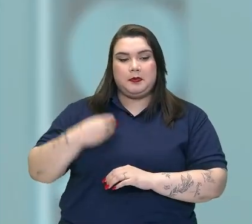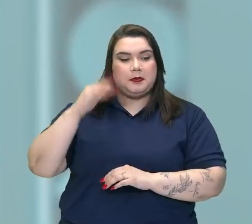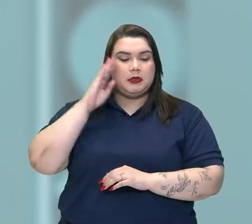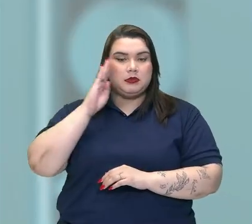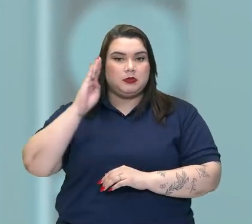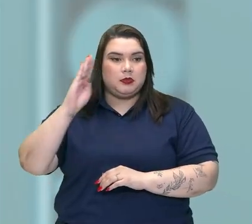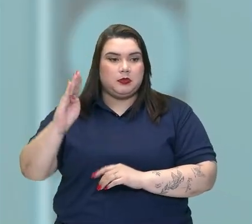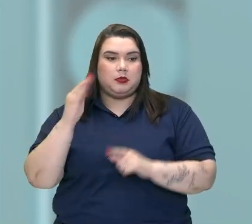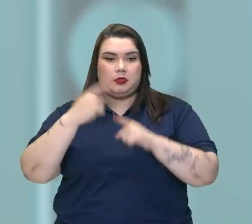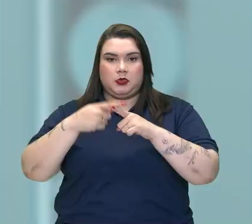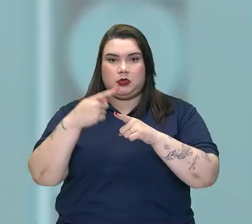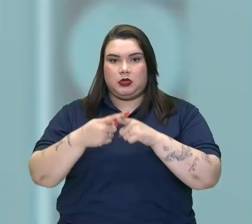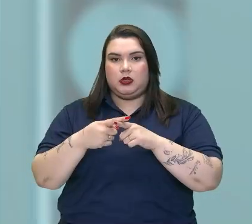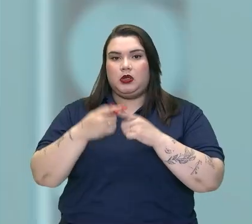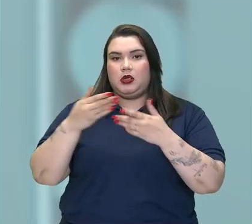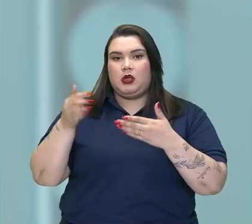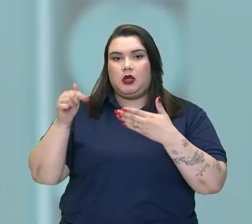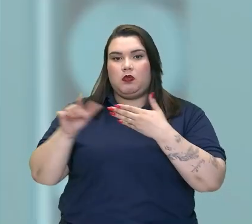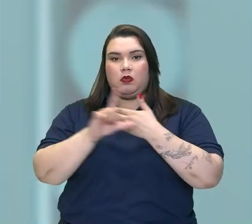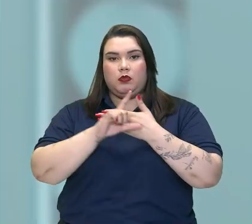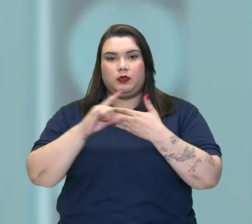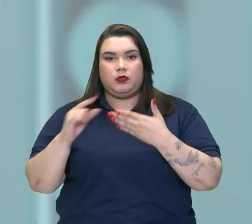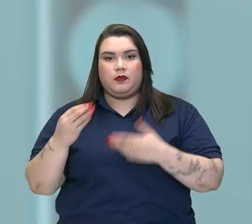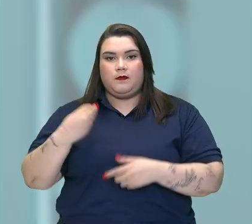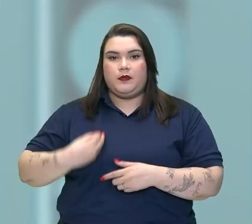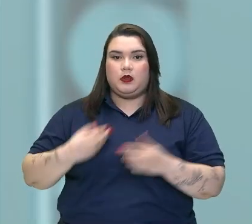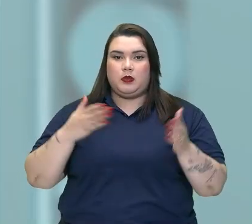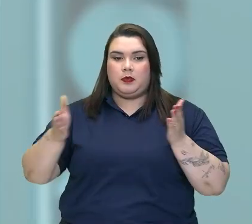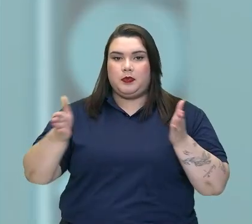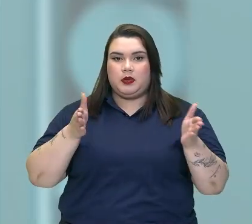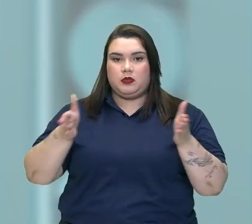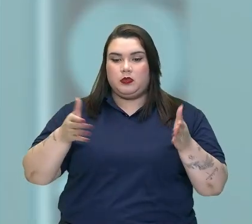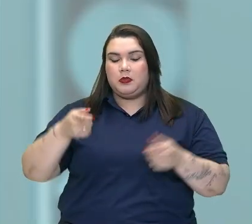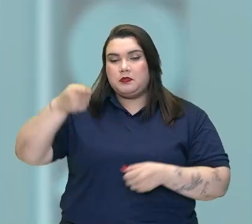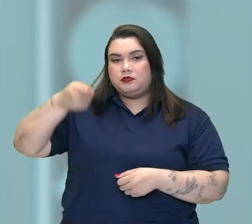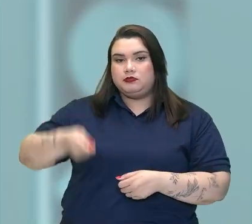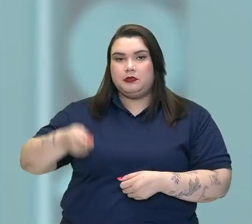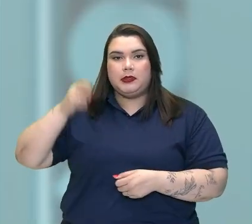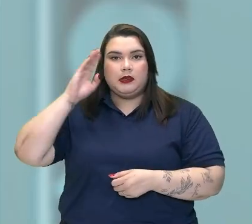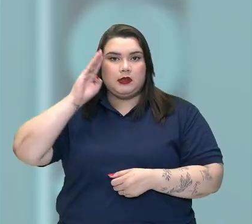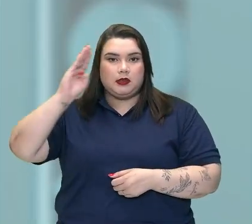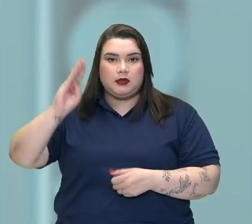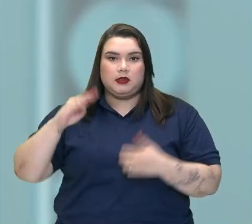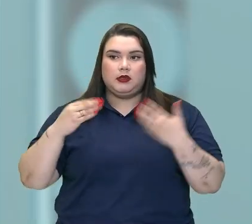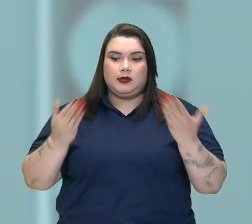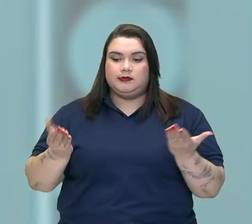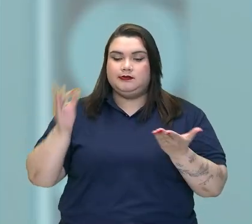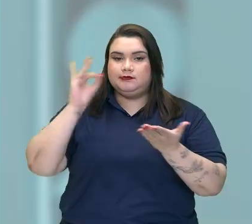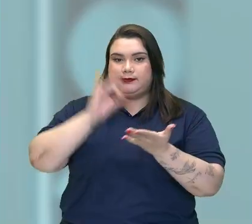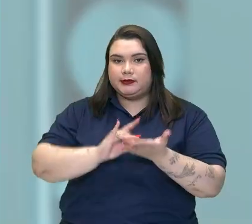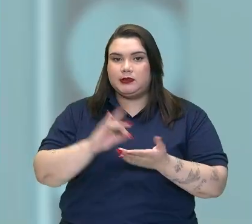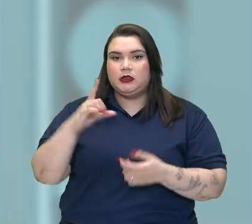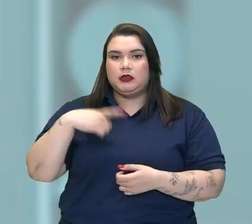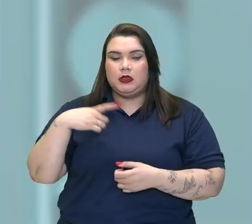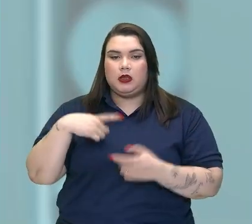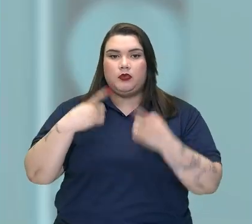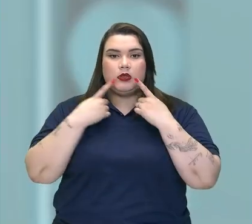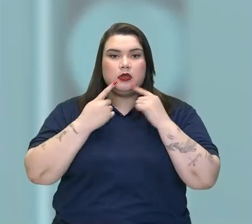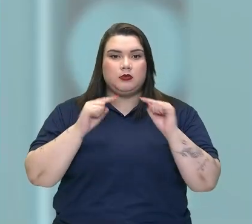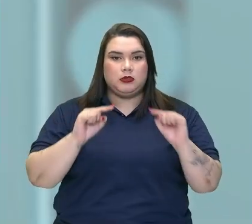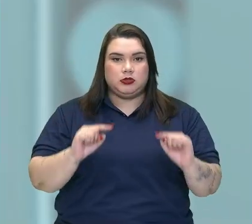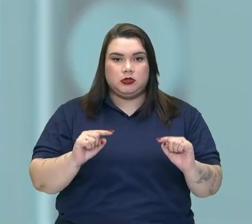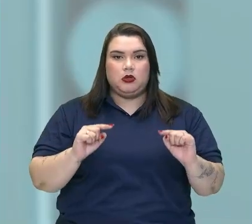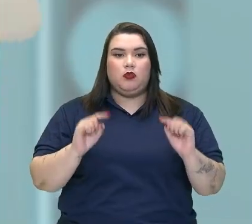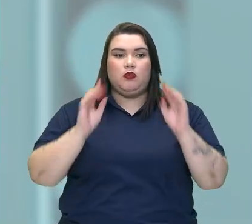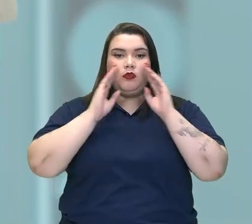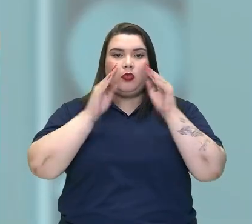sobretudo porque Lígia Fagundes Telles viveu um momento de ditadura militar. Então, ela realmente fazia essa crítica meio que indireta,